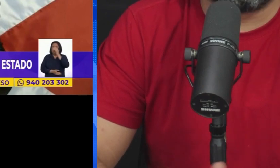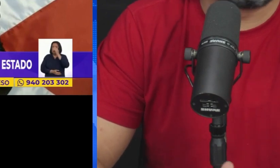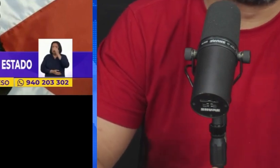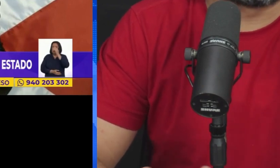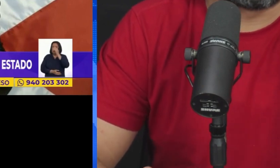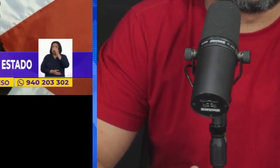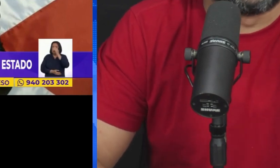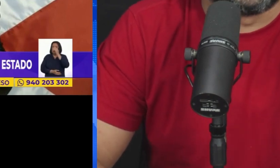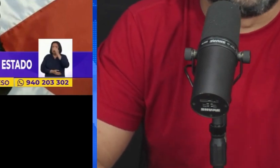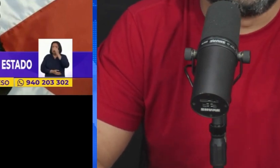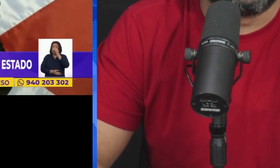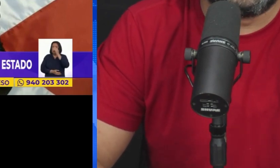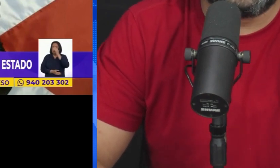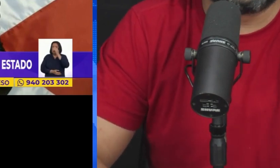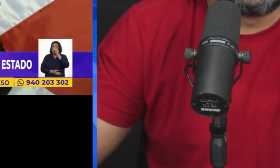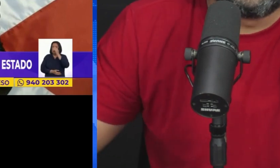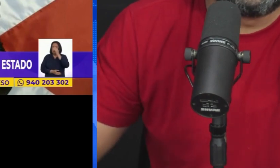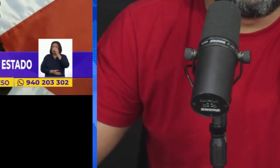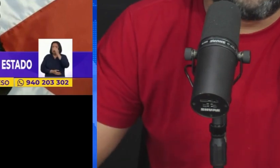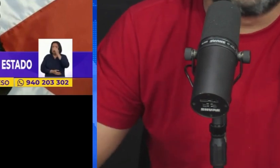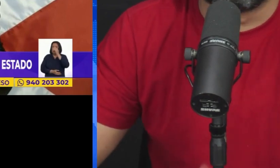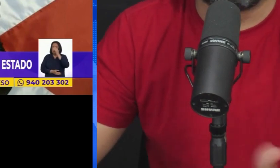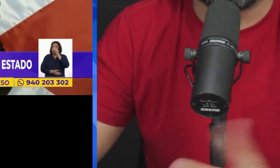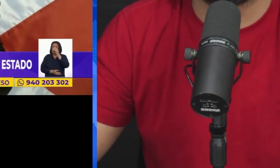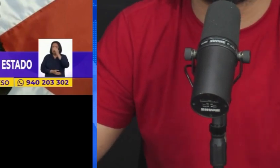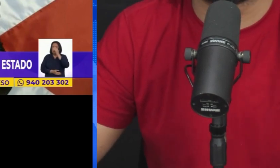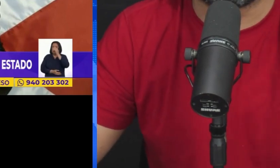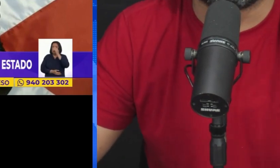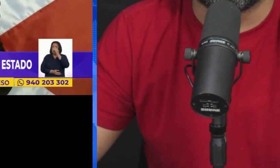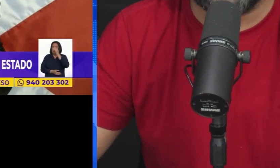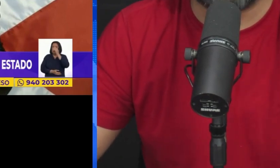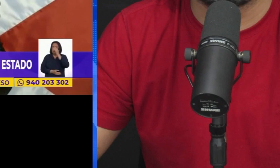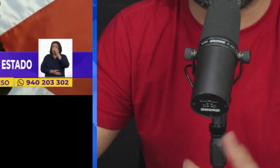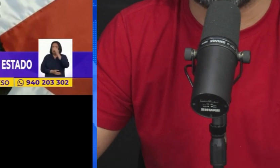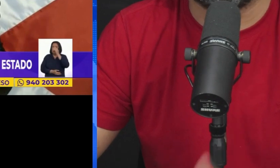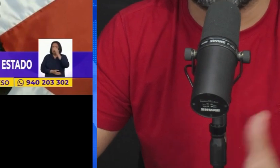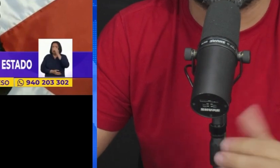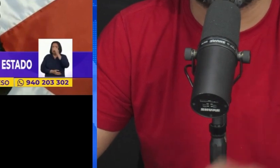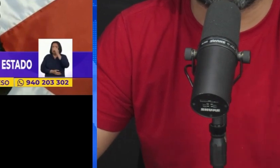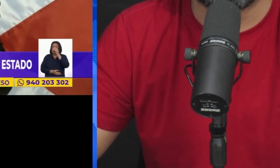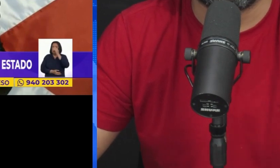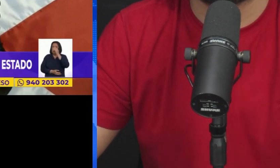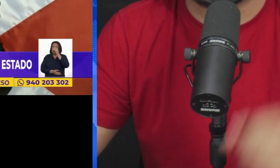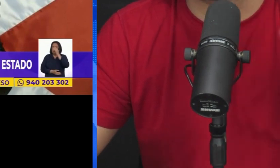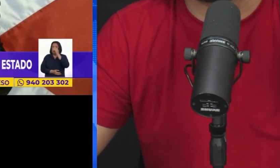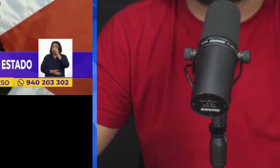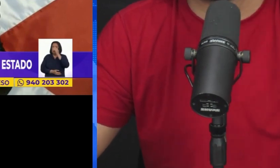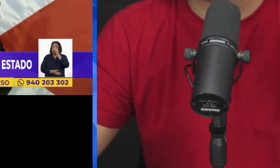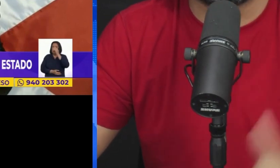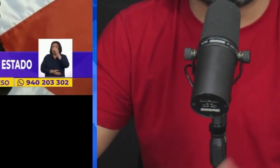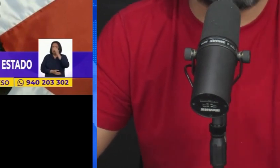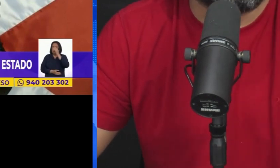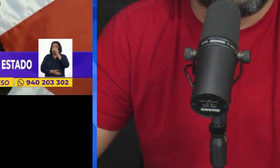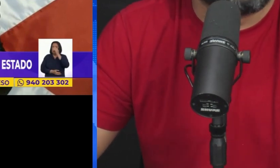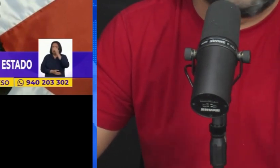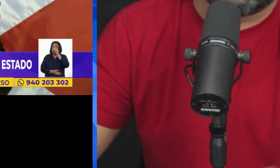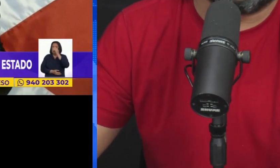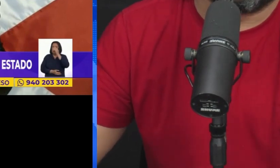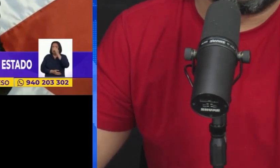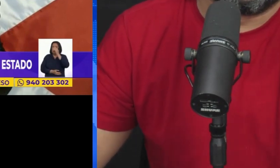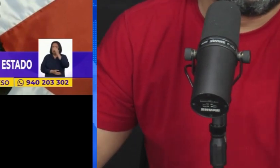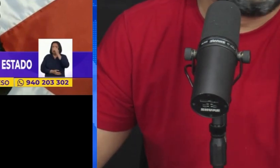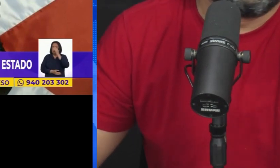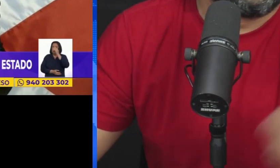reconheça essa solução beleza não posso vir aqui e dizer que tá tudo bem O cara dá o golpe porque ele o auto golpe porque senão ia dar um golpe